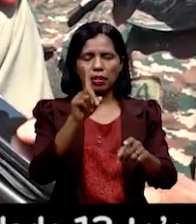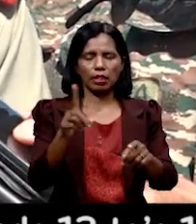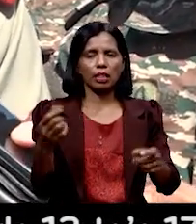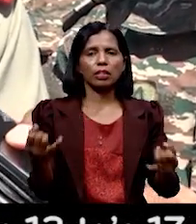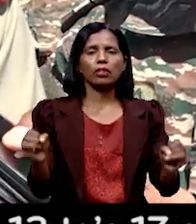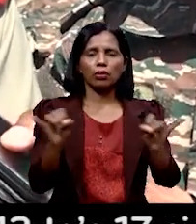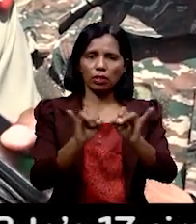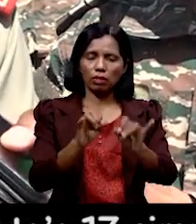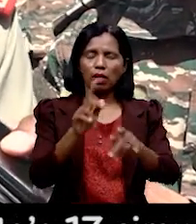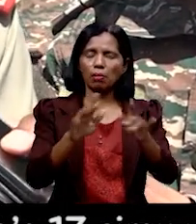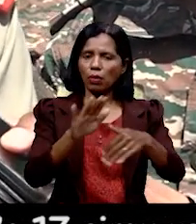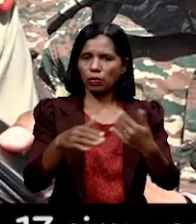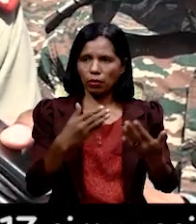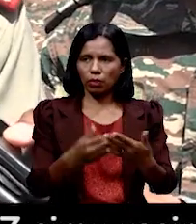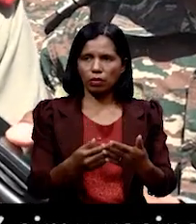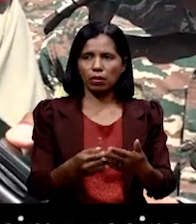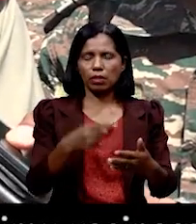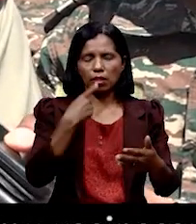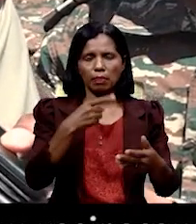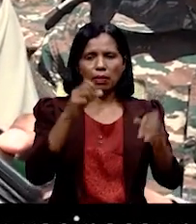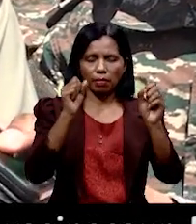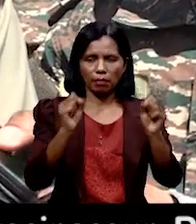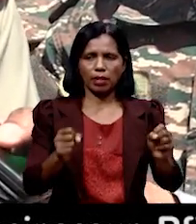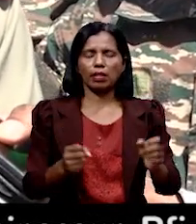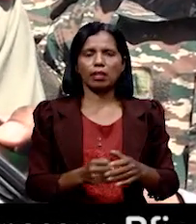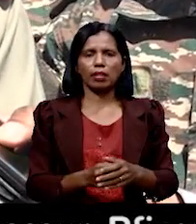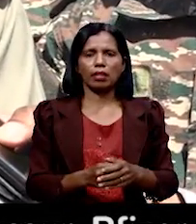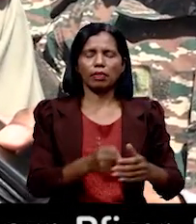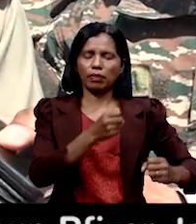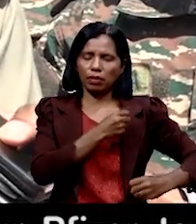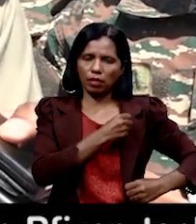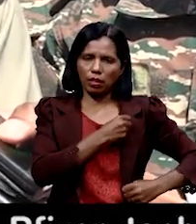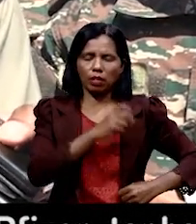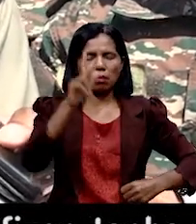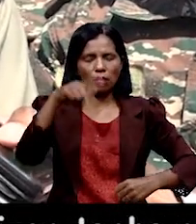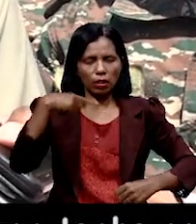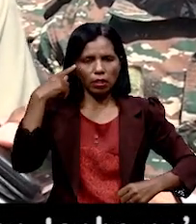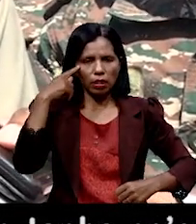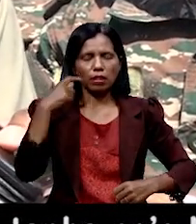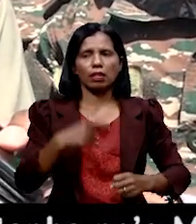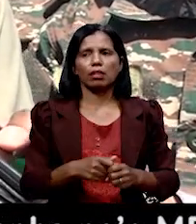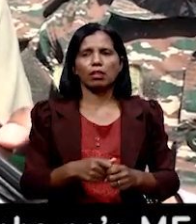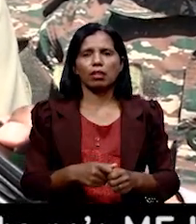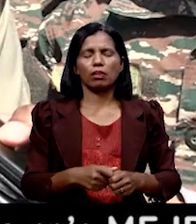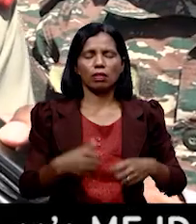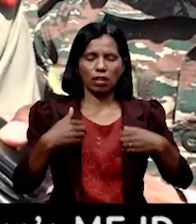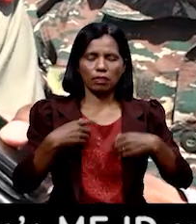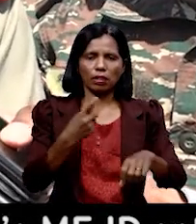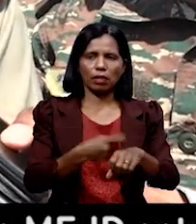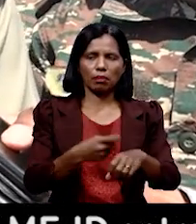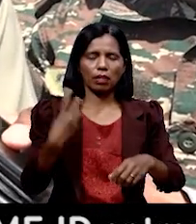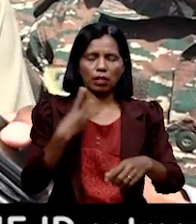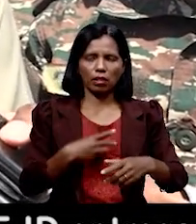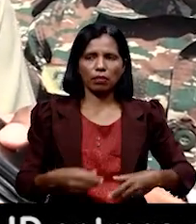autonomia sema kapele qualquer instituição tanto militar ka tanto politiko ka tonya tempo ita